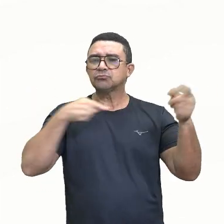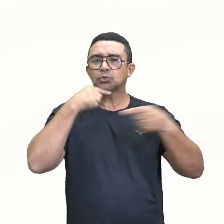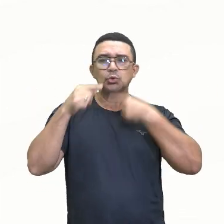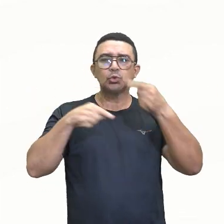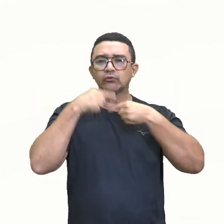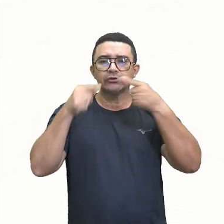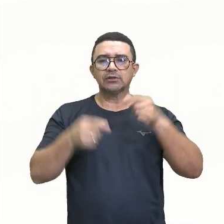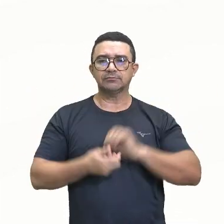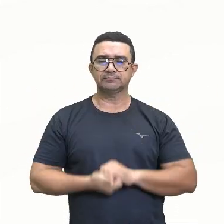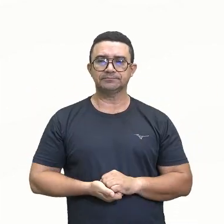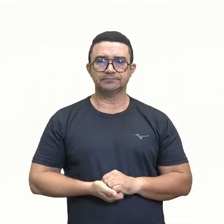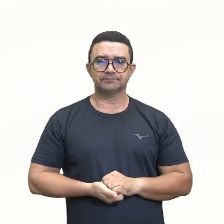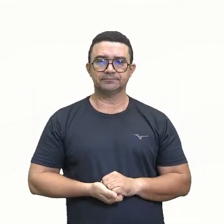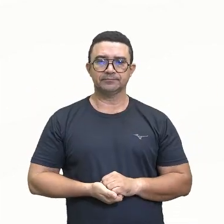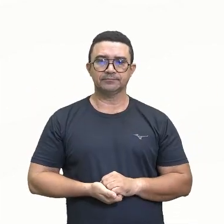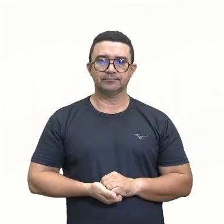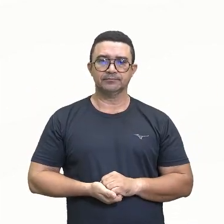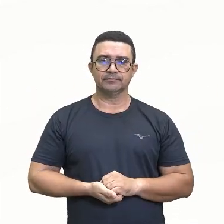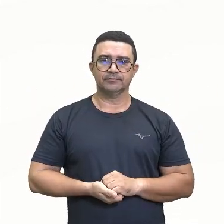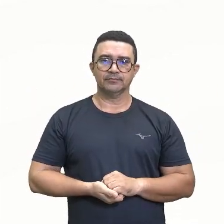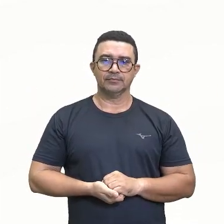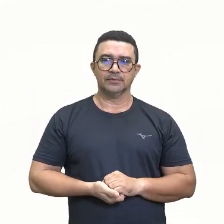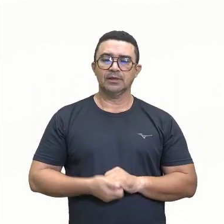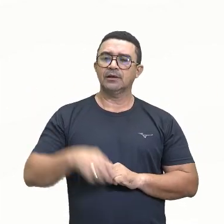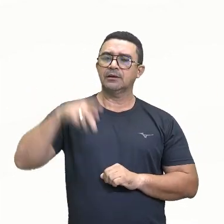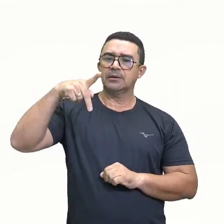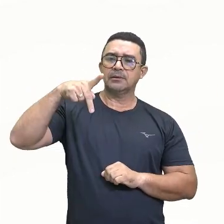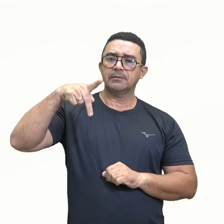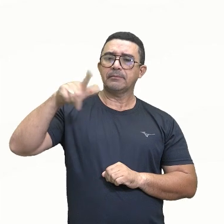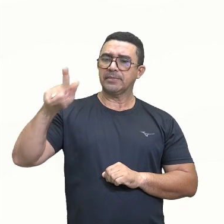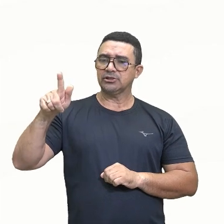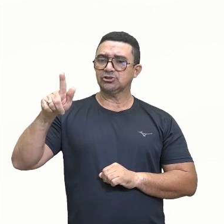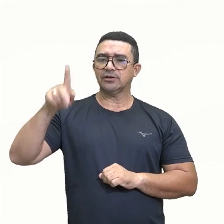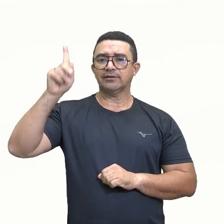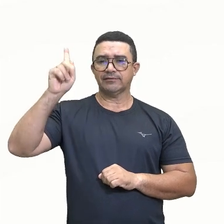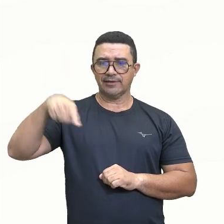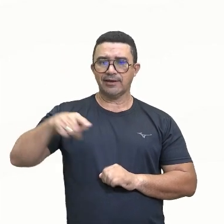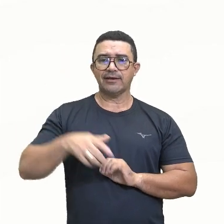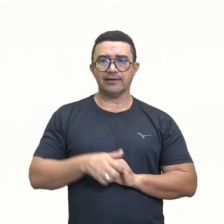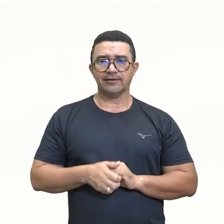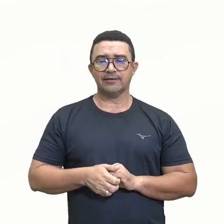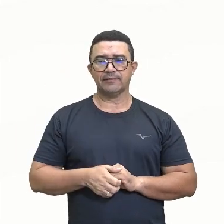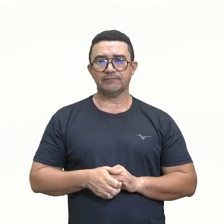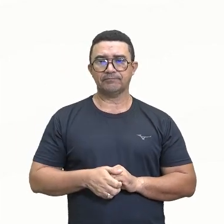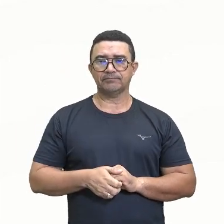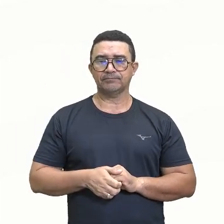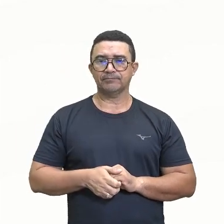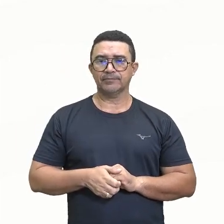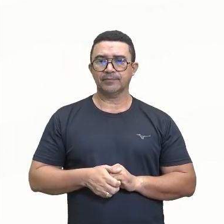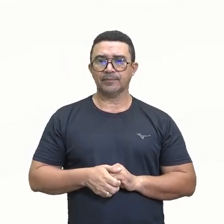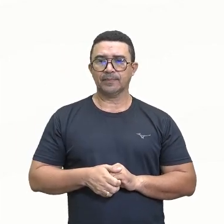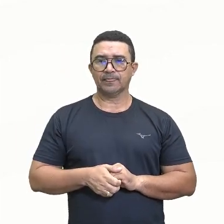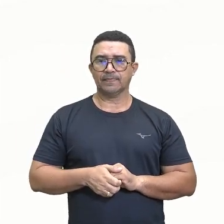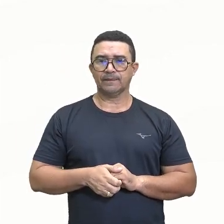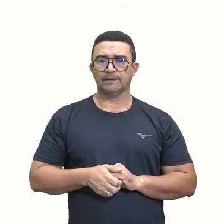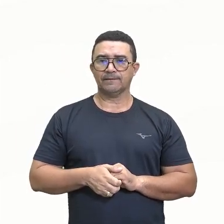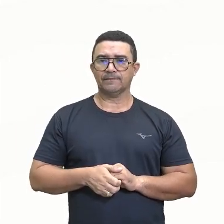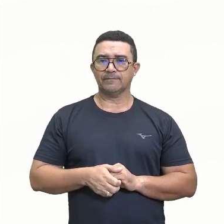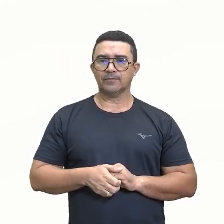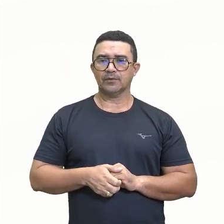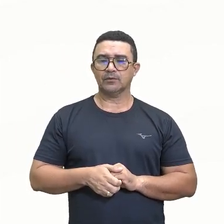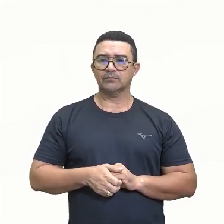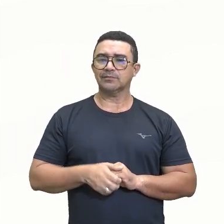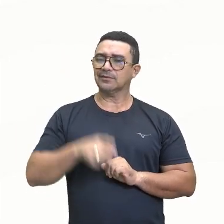lembrar tudo sobre PG? Uma PG é uma progressão geométrica em que é